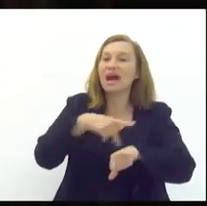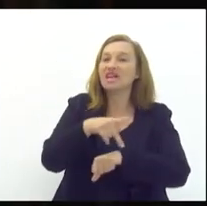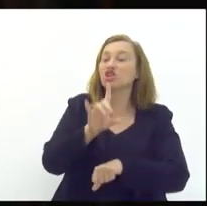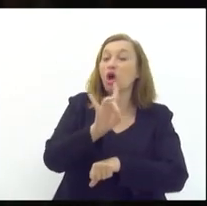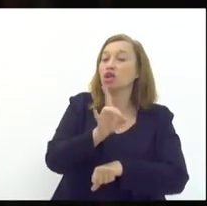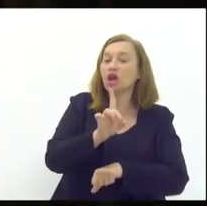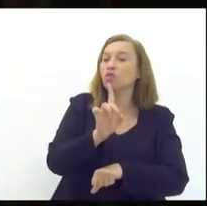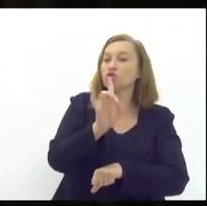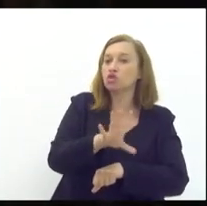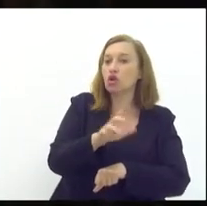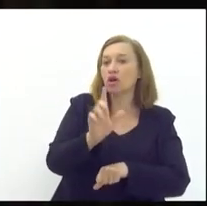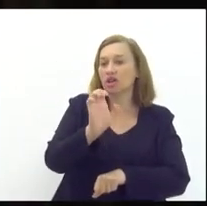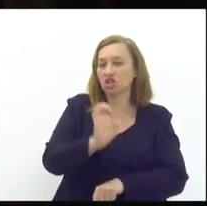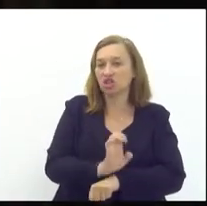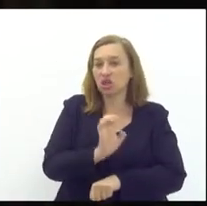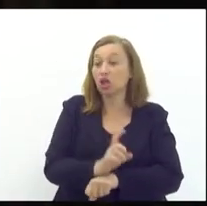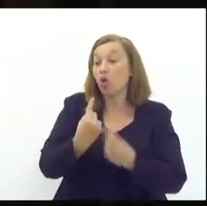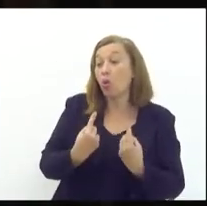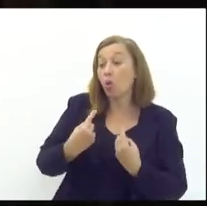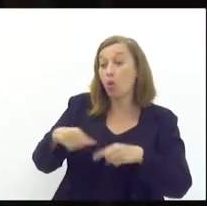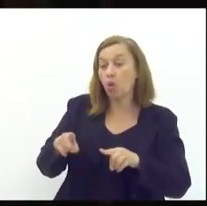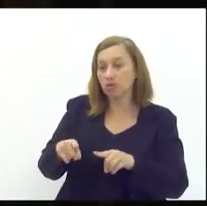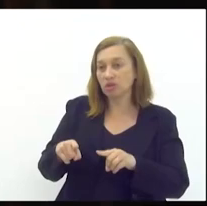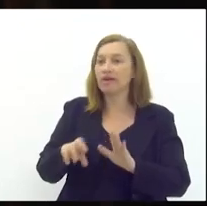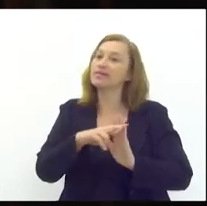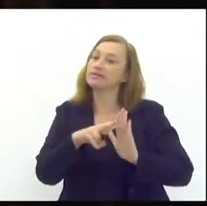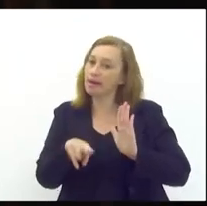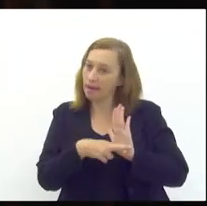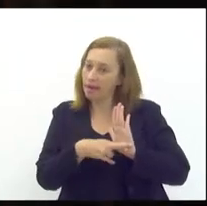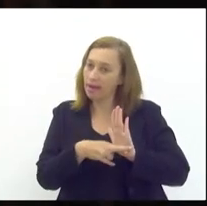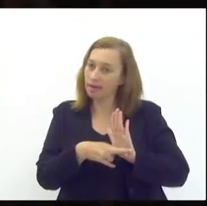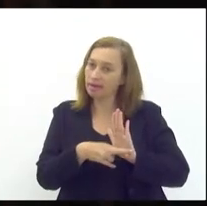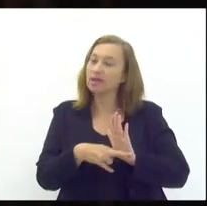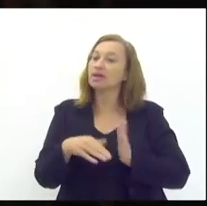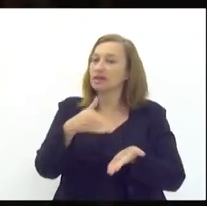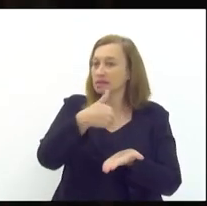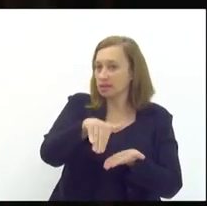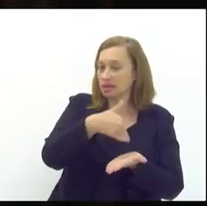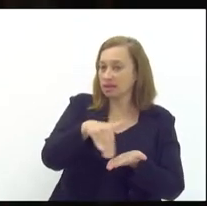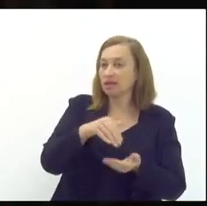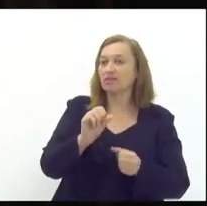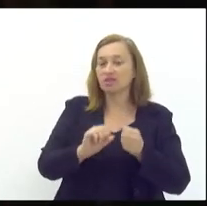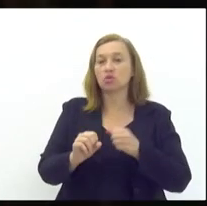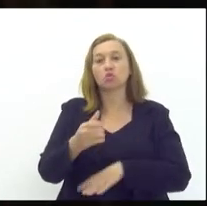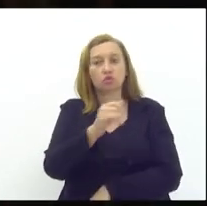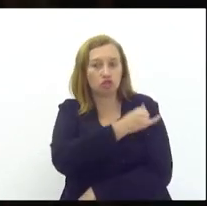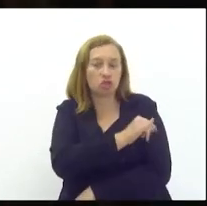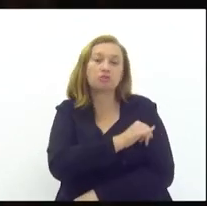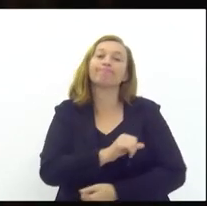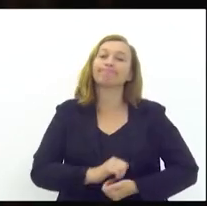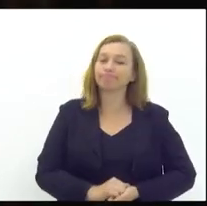palavra Contra esse descarado cometido pelo secretário da fazenda do Rio de Janeiro